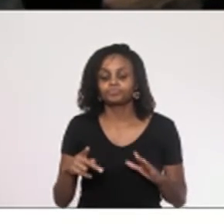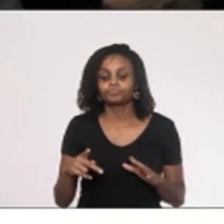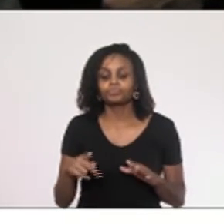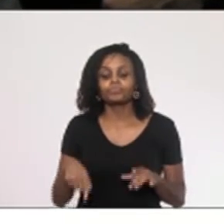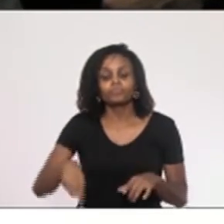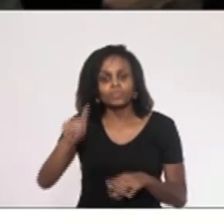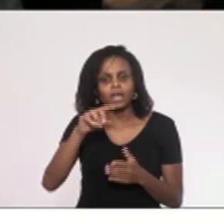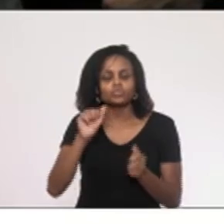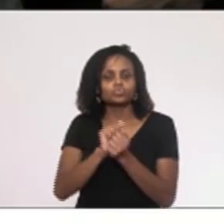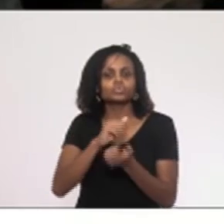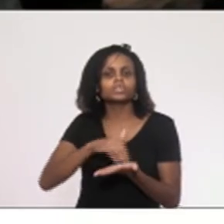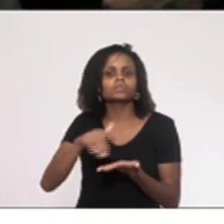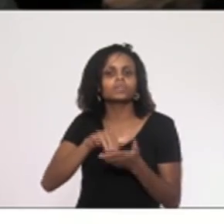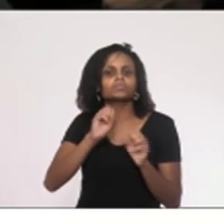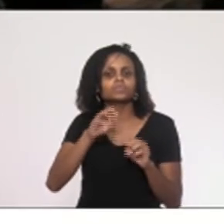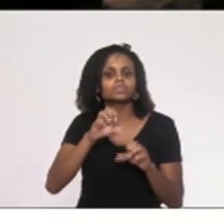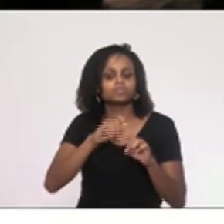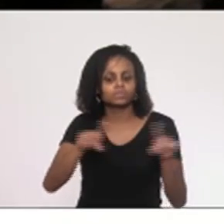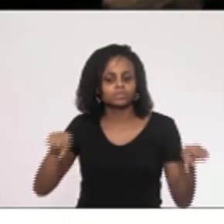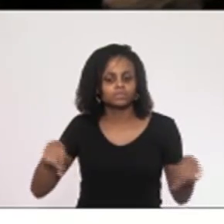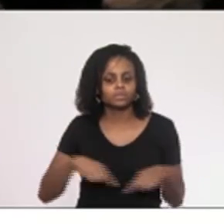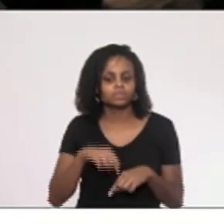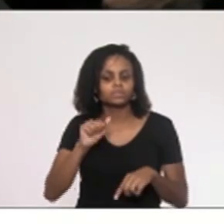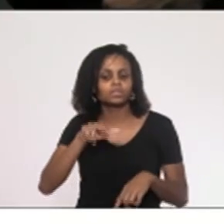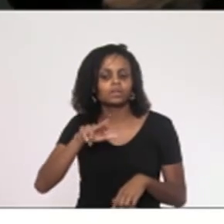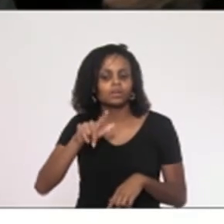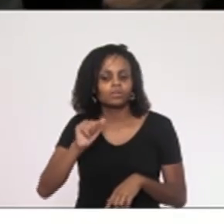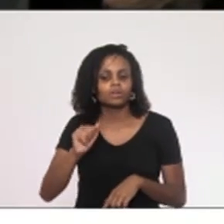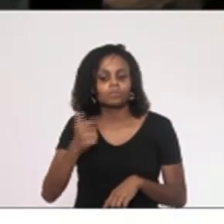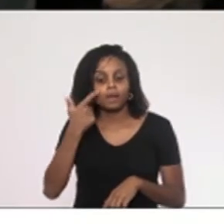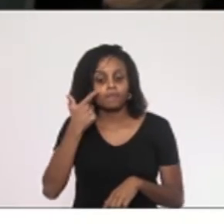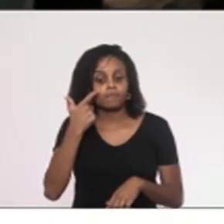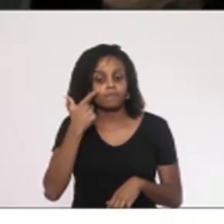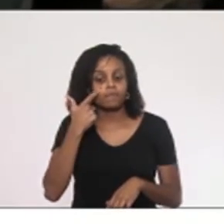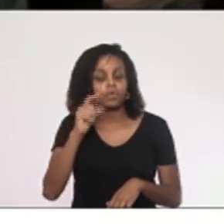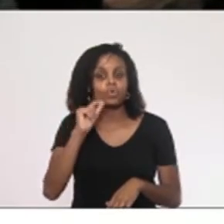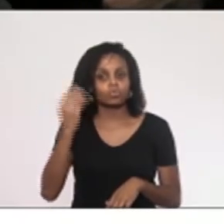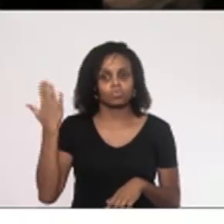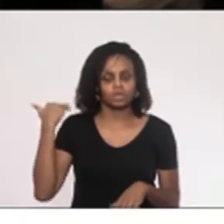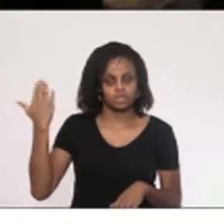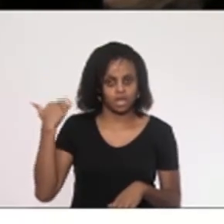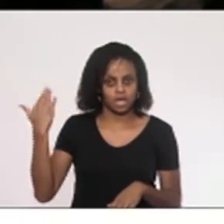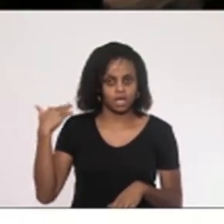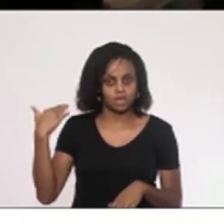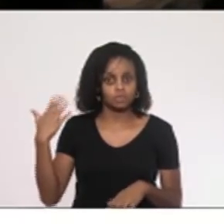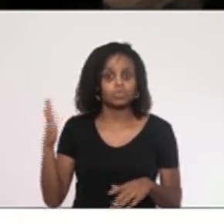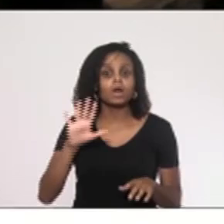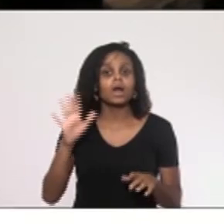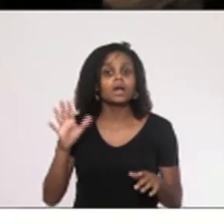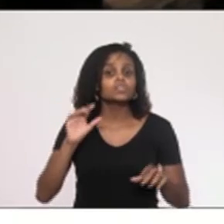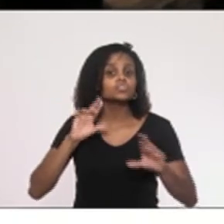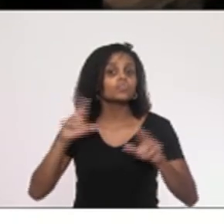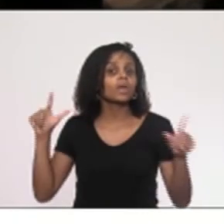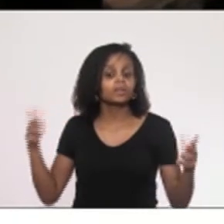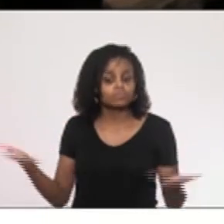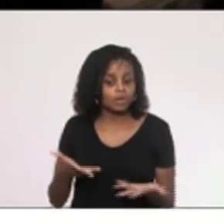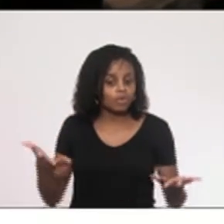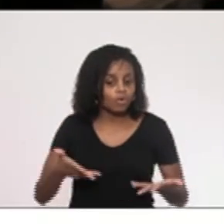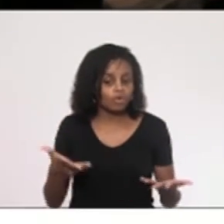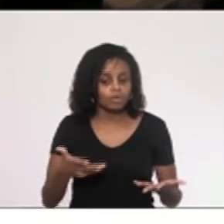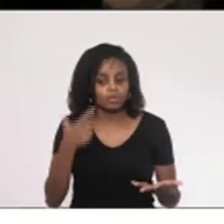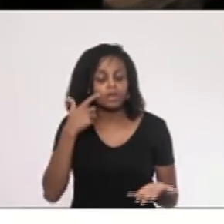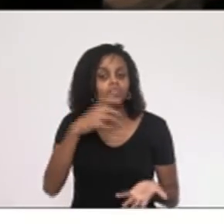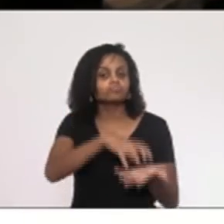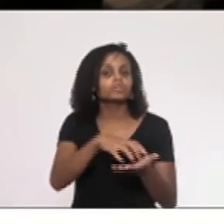salas de aulas. Quero convidar para ver o que era o governo antigamente e o que faz este governo na área da